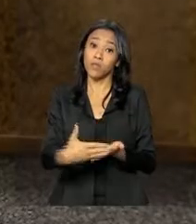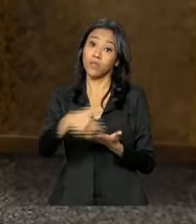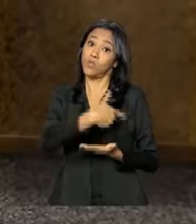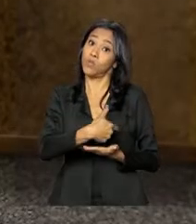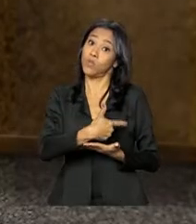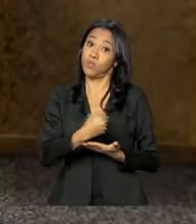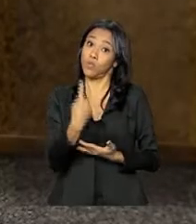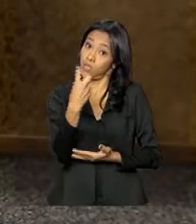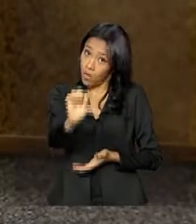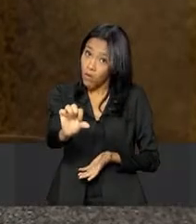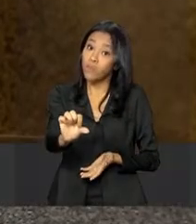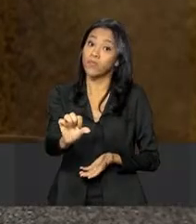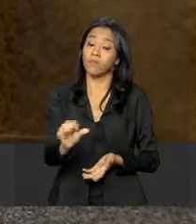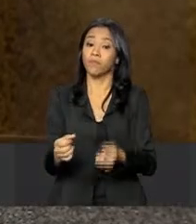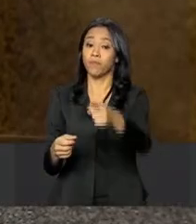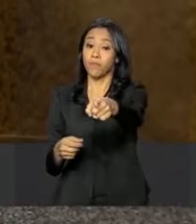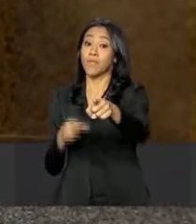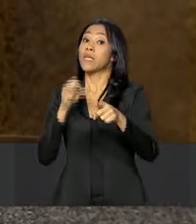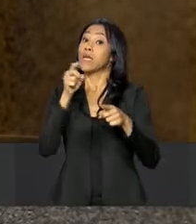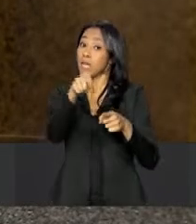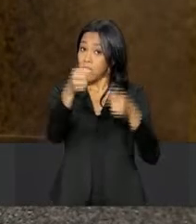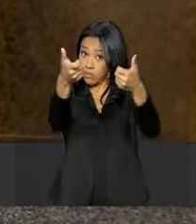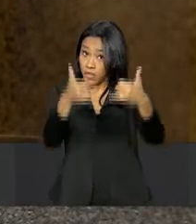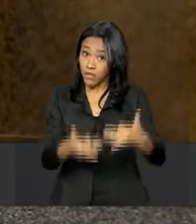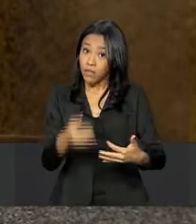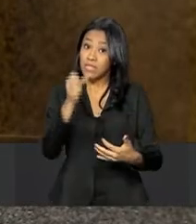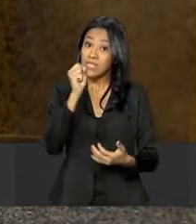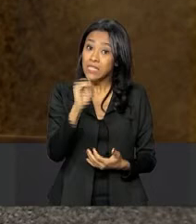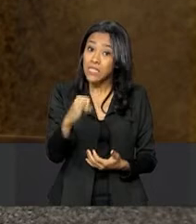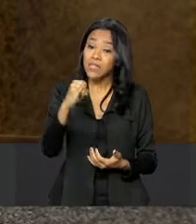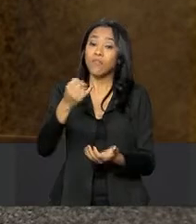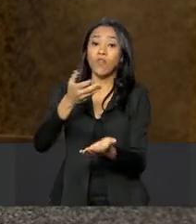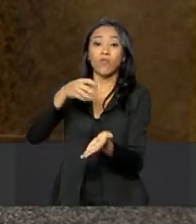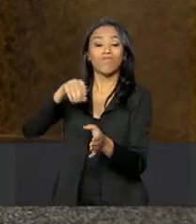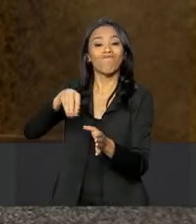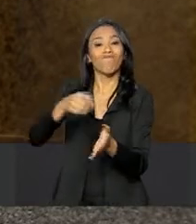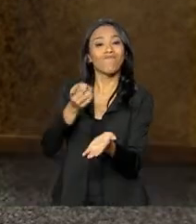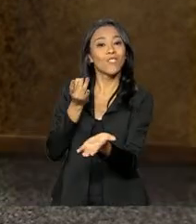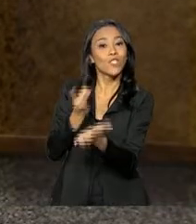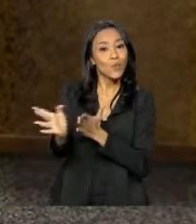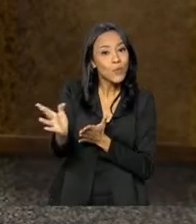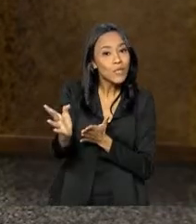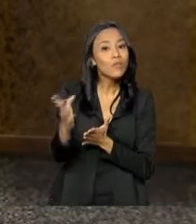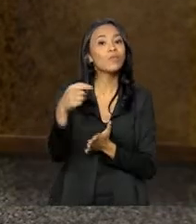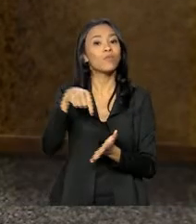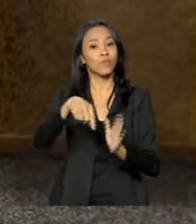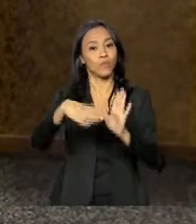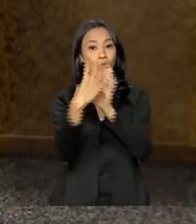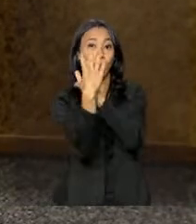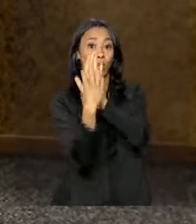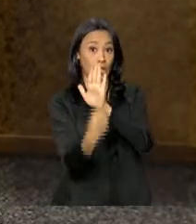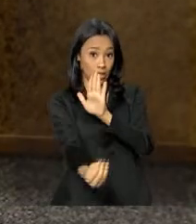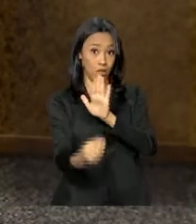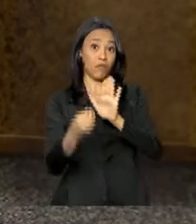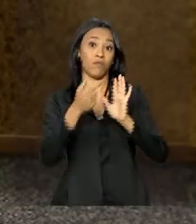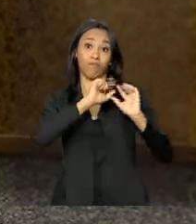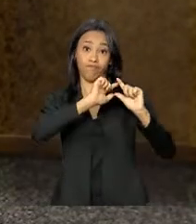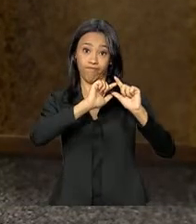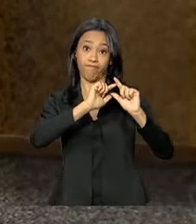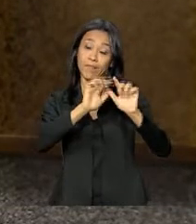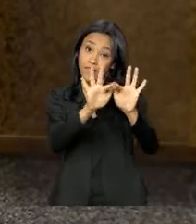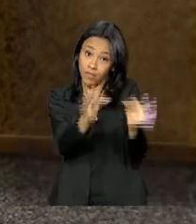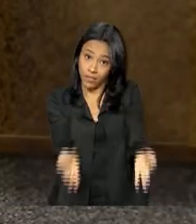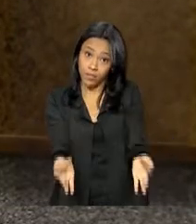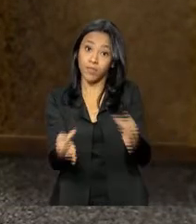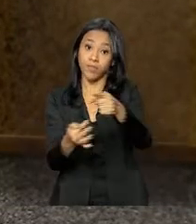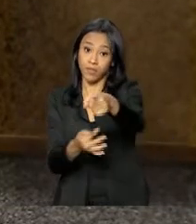Se ele houver a exclusão, realmente, ele passa a ser uma empresa tributada no lucro presumido ou lucro real, né?